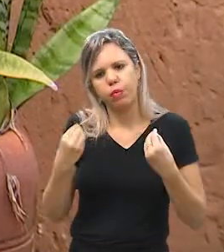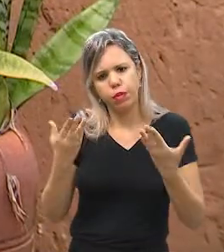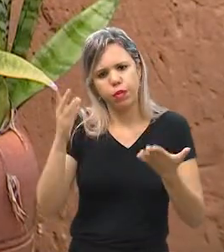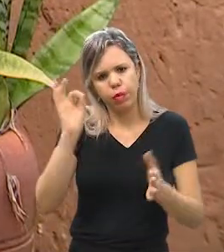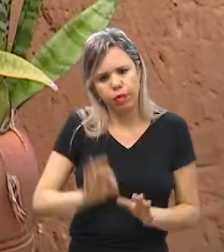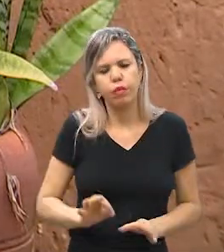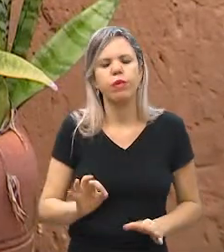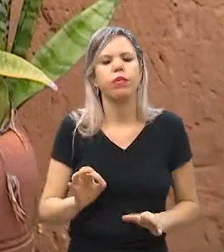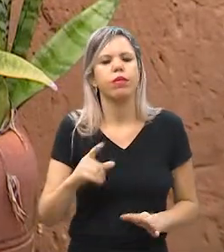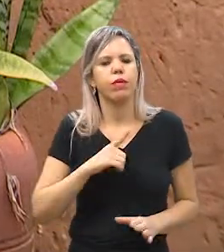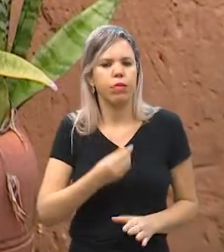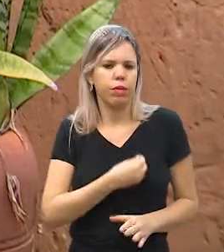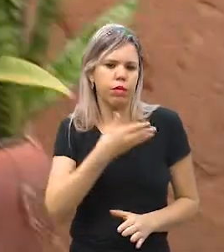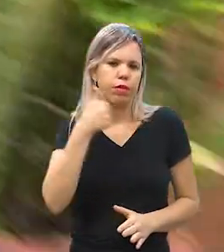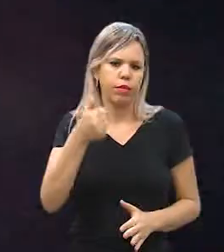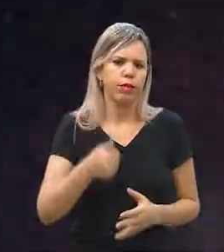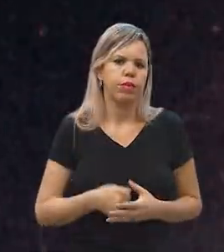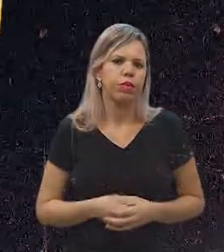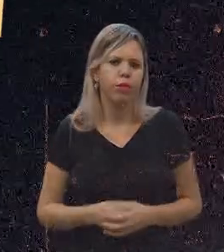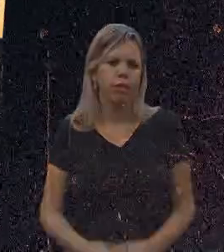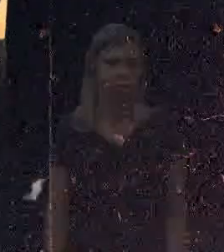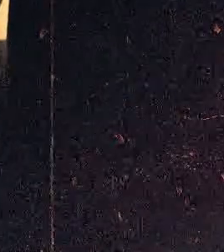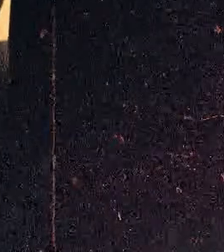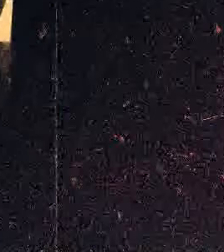garantidos, pudesse ter uma vida melhor.